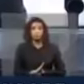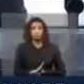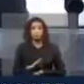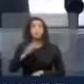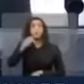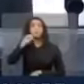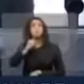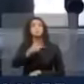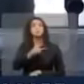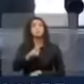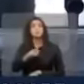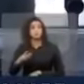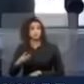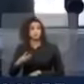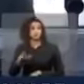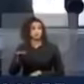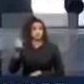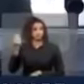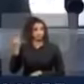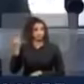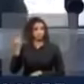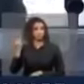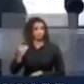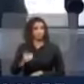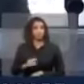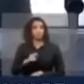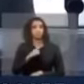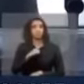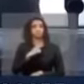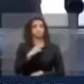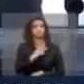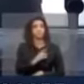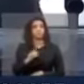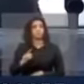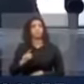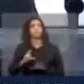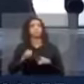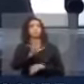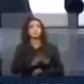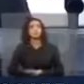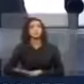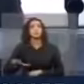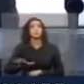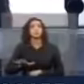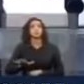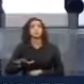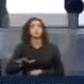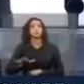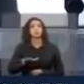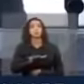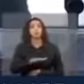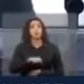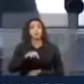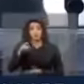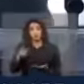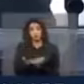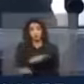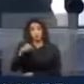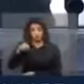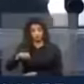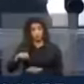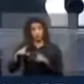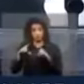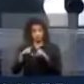de 2013, por ocasião da 41ª Assembleia Geral Ordinária, realizada aqui na capital